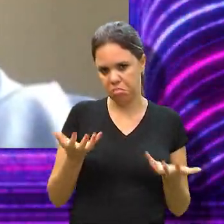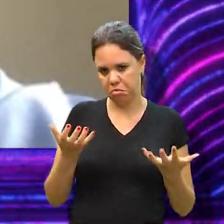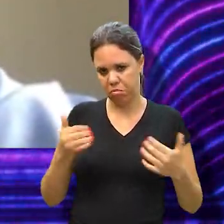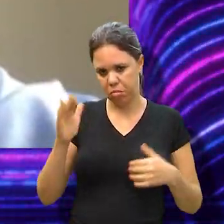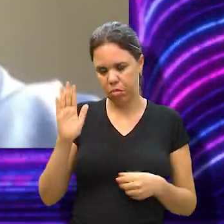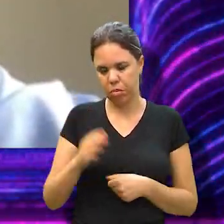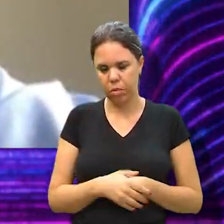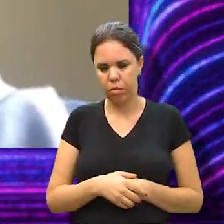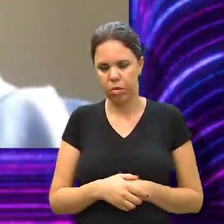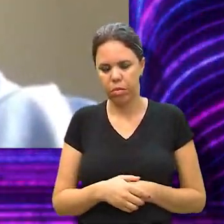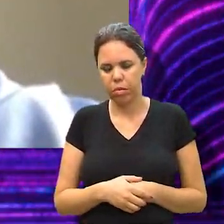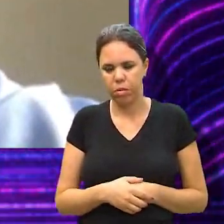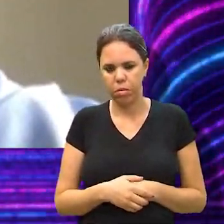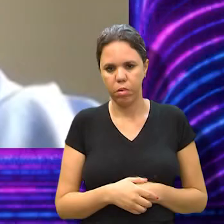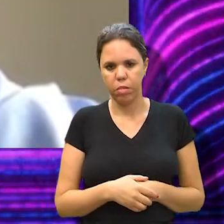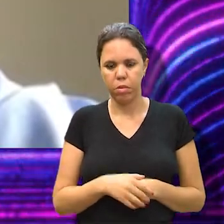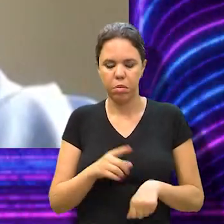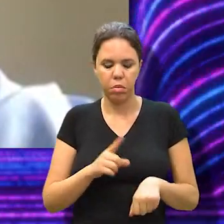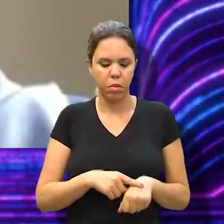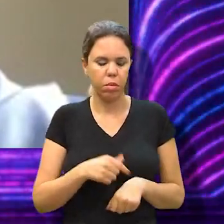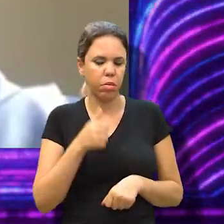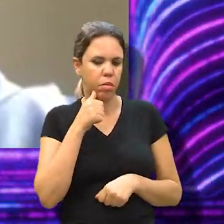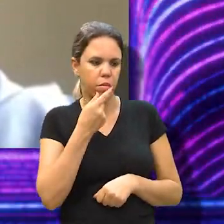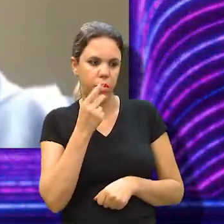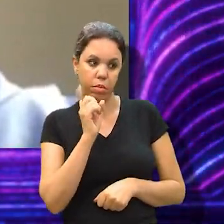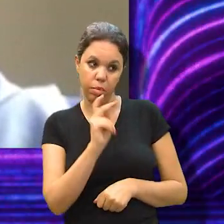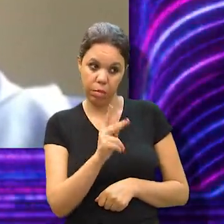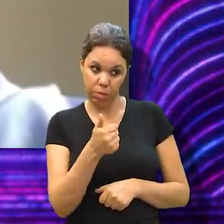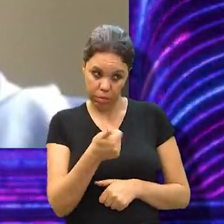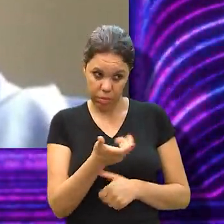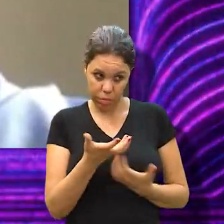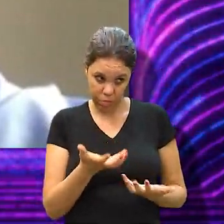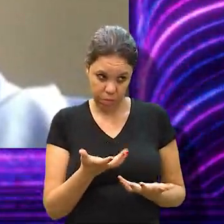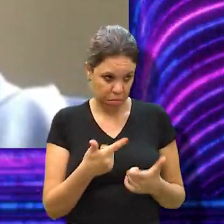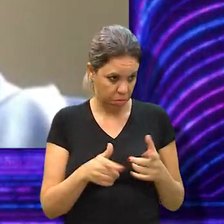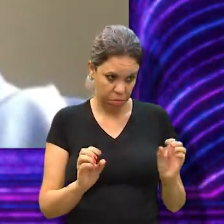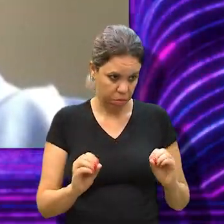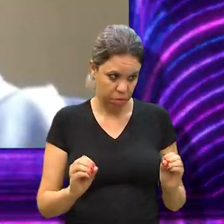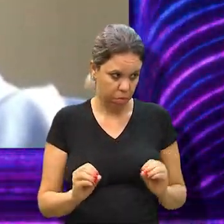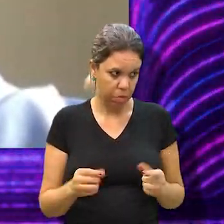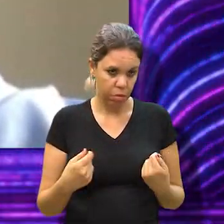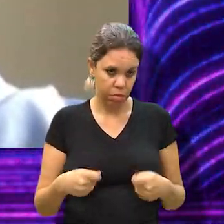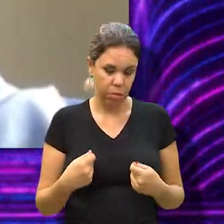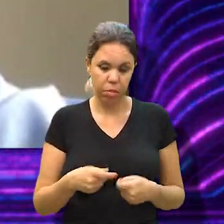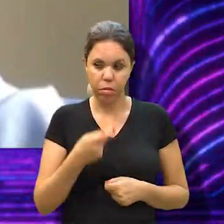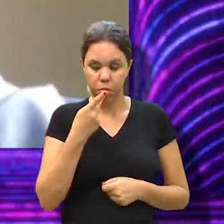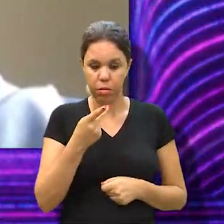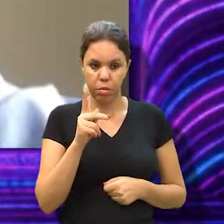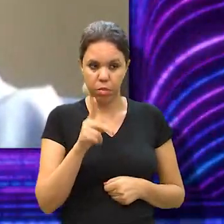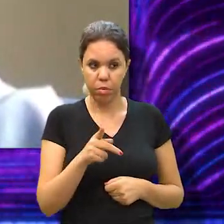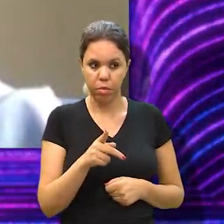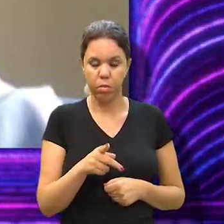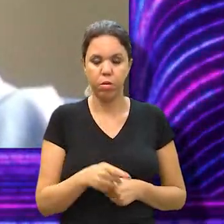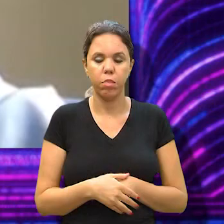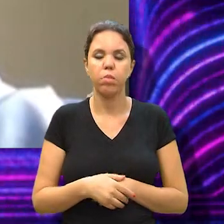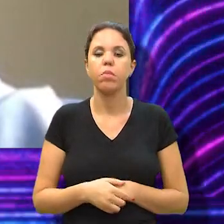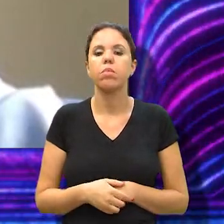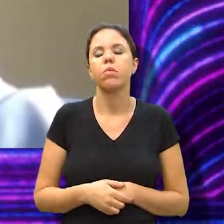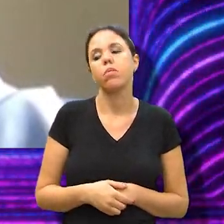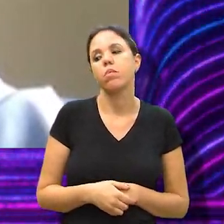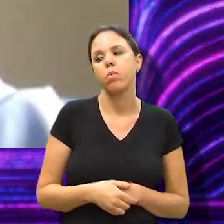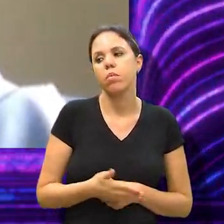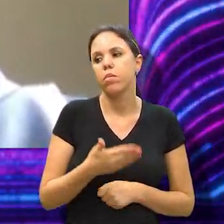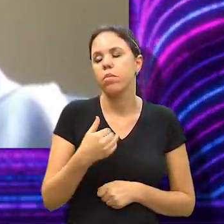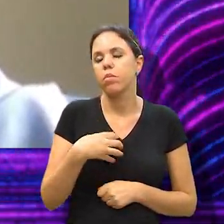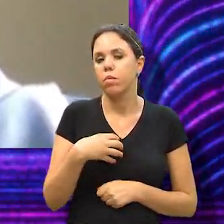queria mais. E aí, nesse momento, ela falou assim, ok, sem problemas, mas eu preciso te contar como ele é